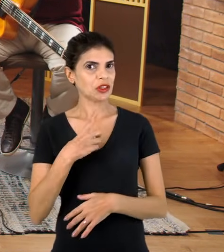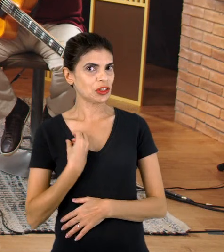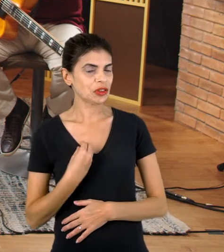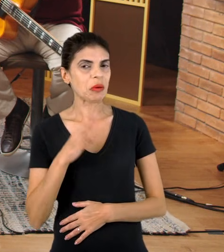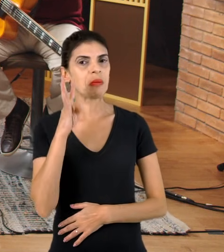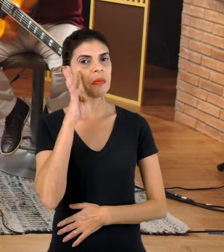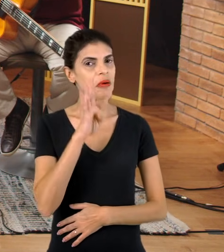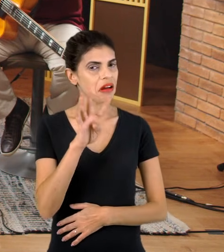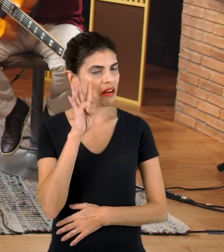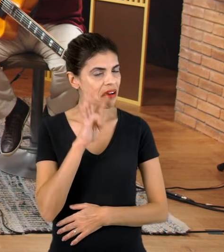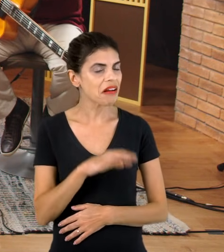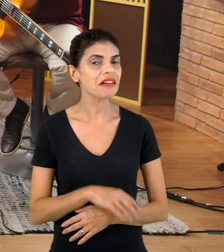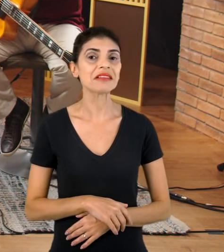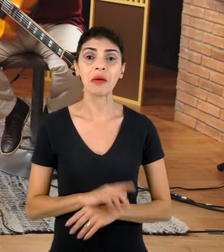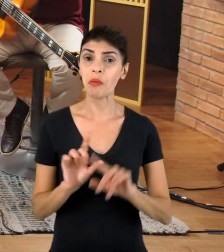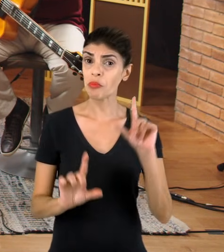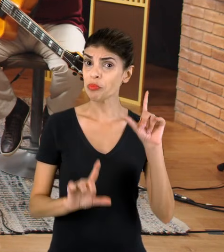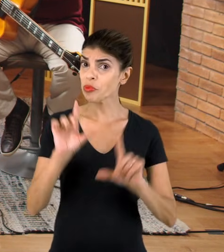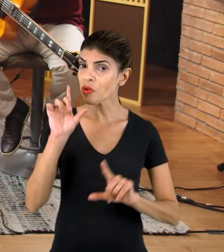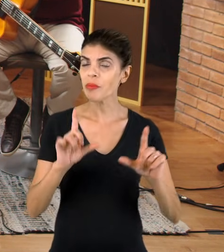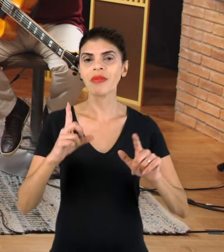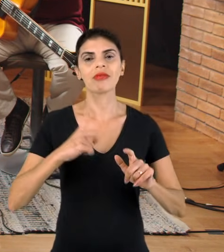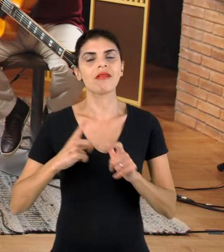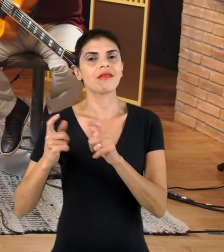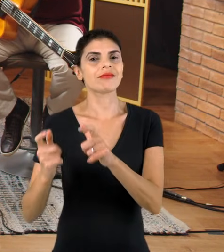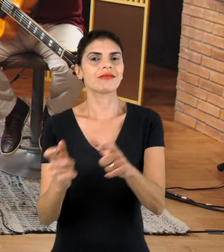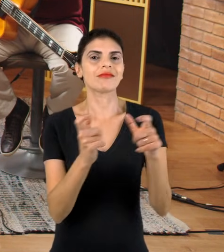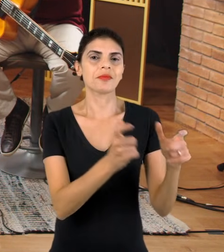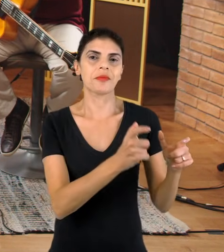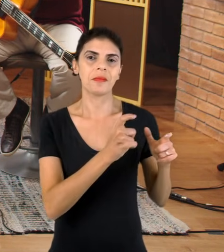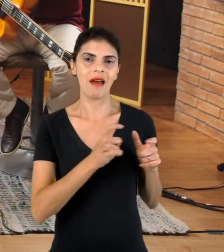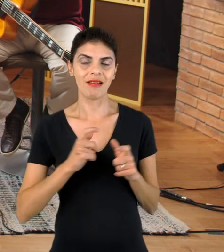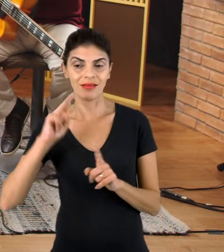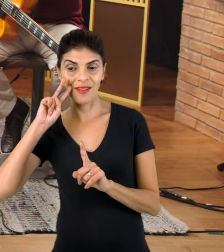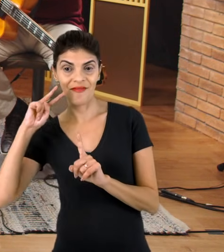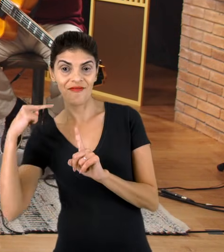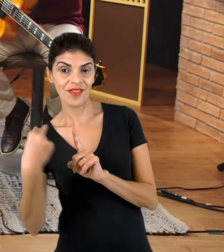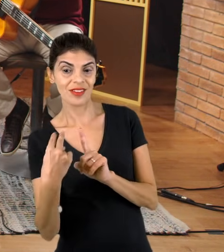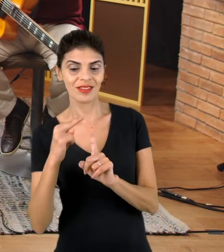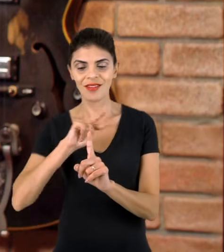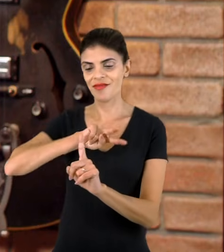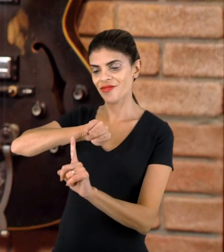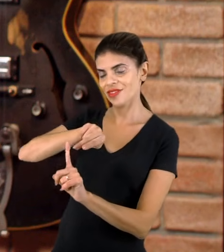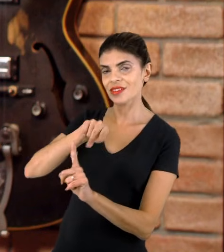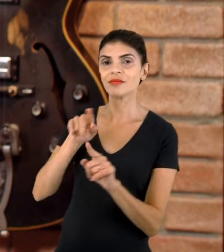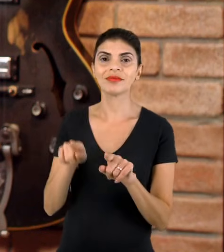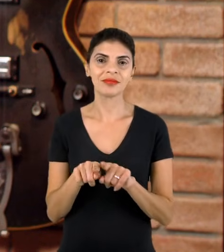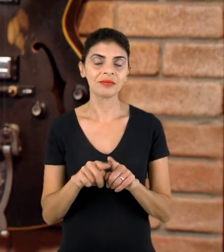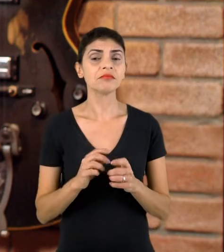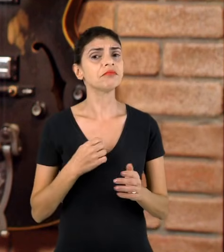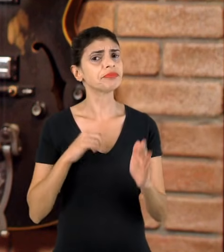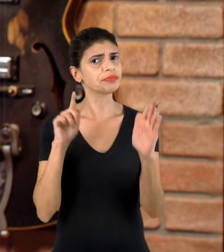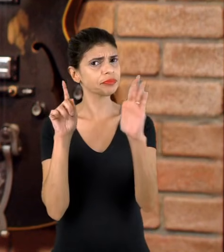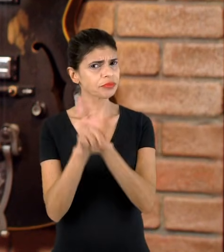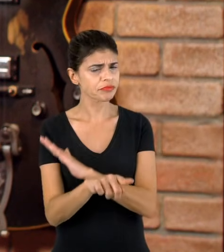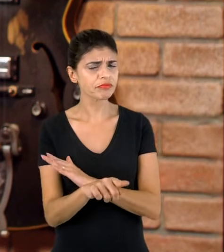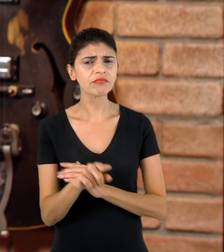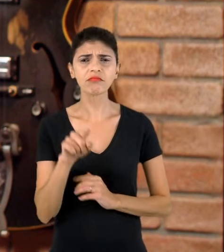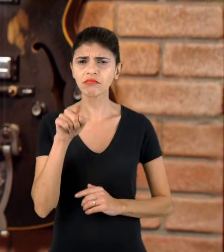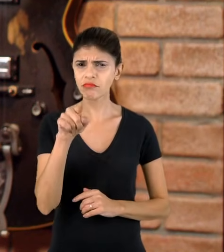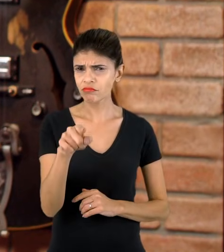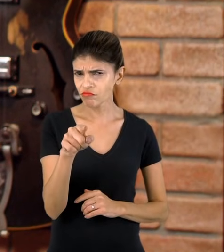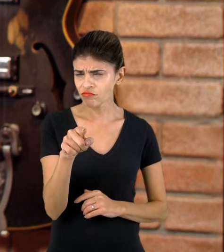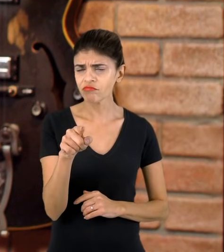lá. Que bacana que o programa ocupou esse espaço, né? Bom, bacana. Deixa eu perguntar uma coisa pra